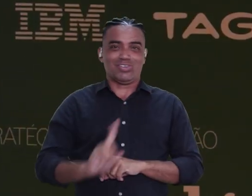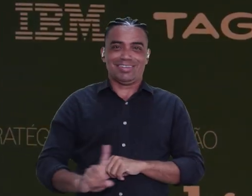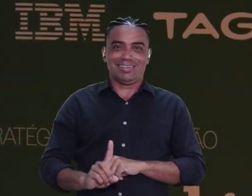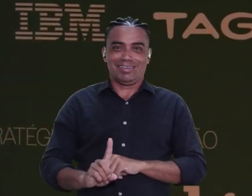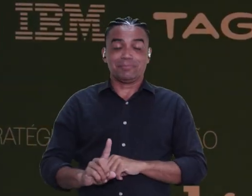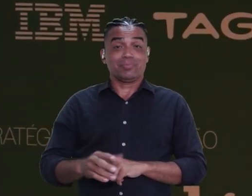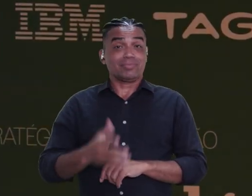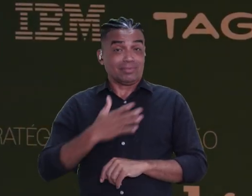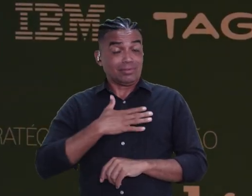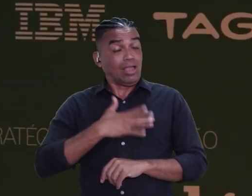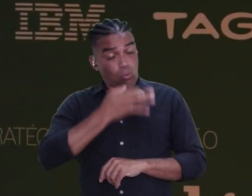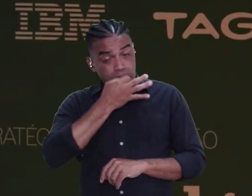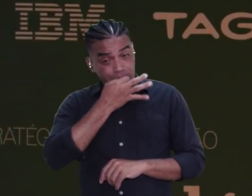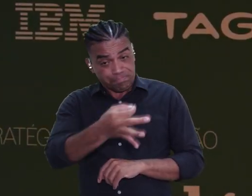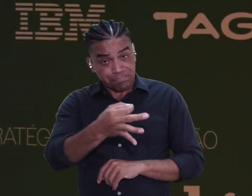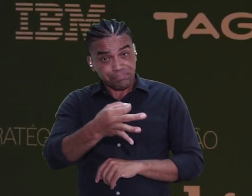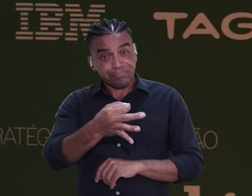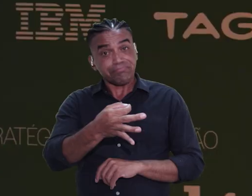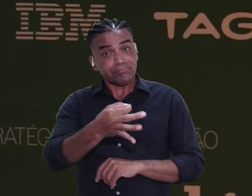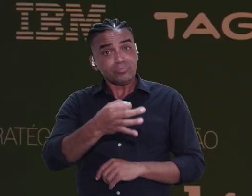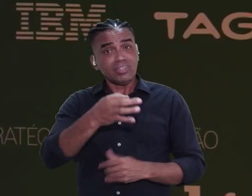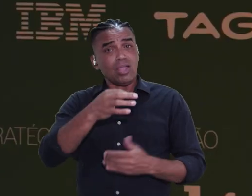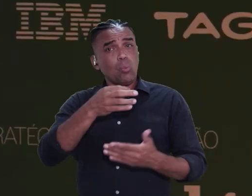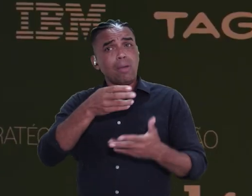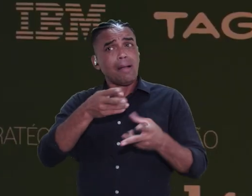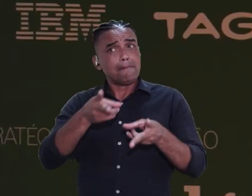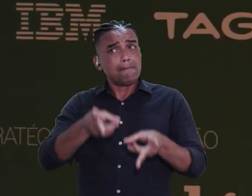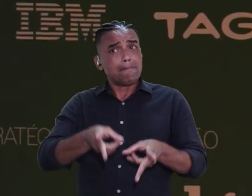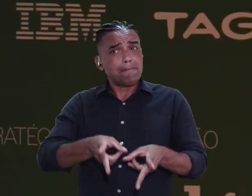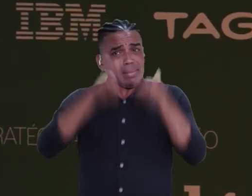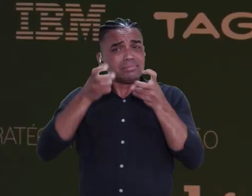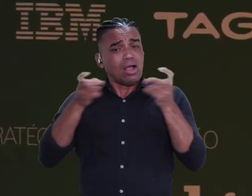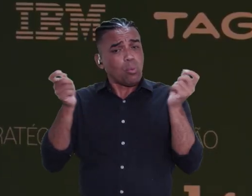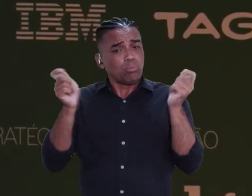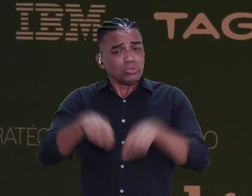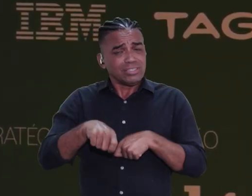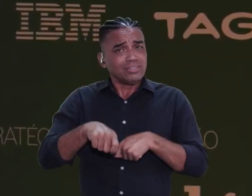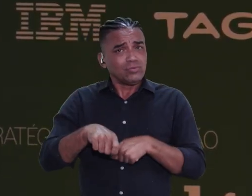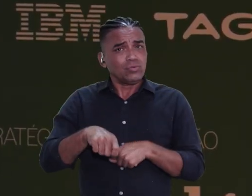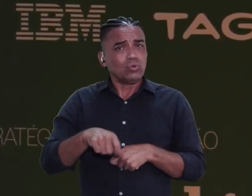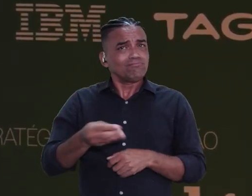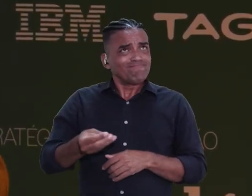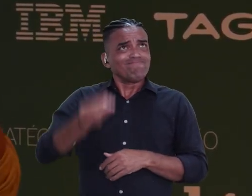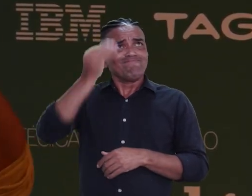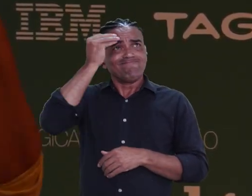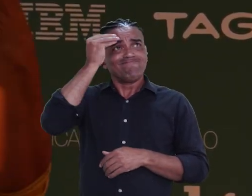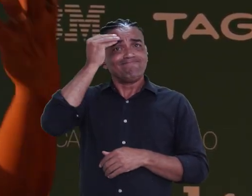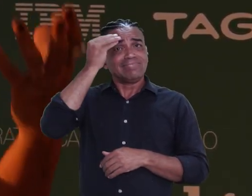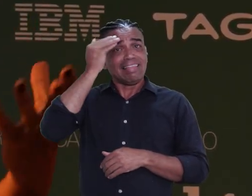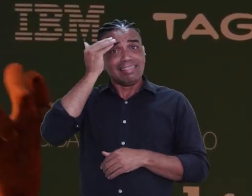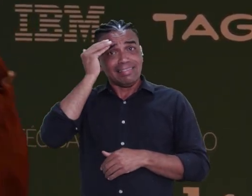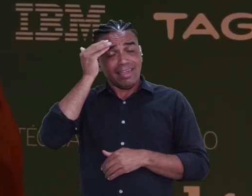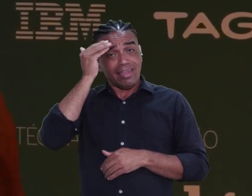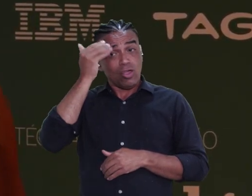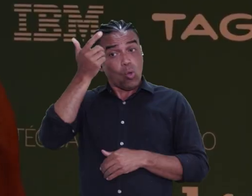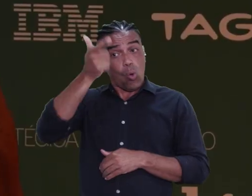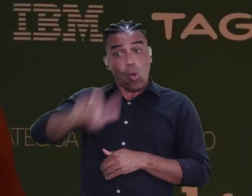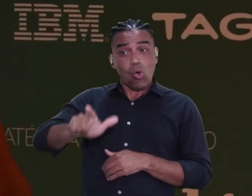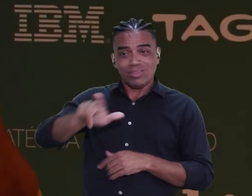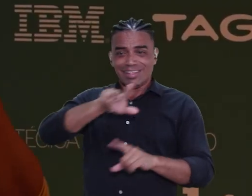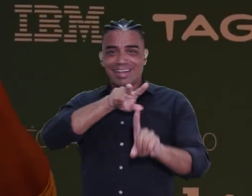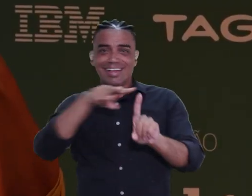eu acho que há uma leitura possível em entender, sob uma outra